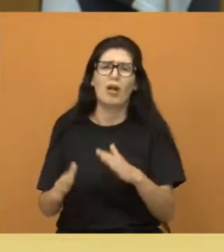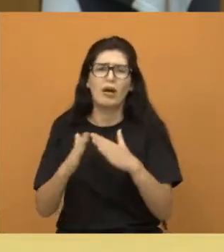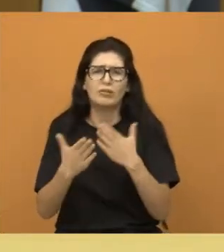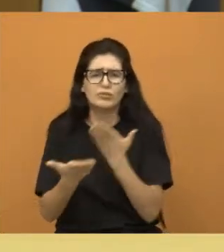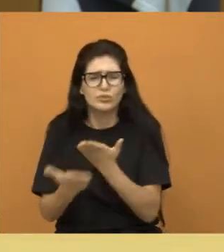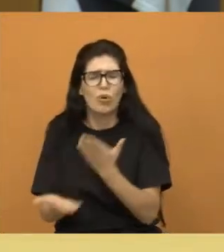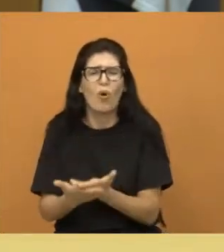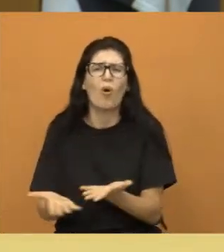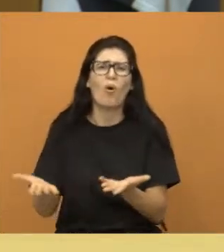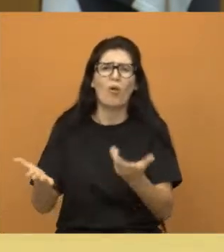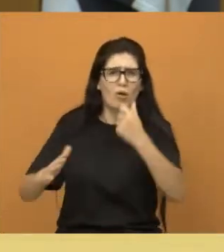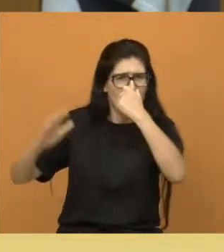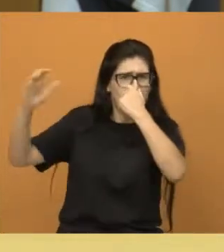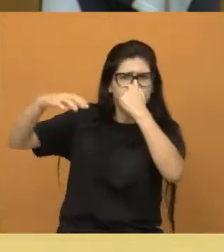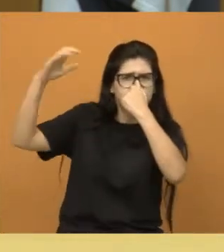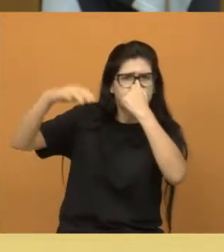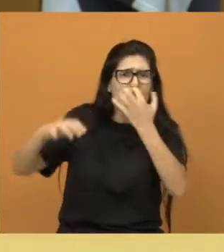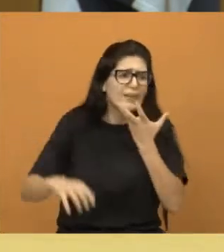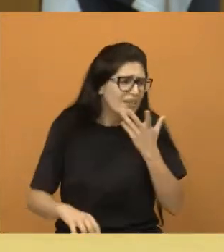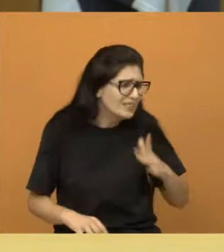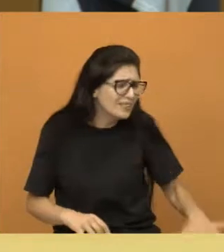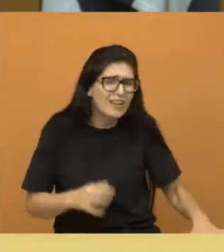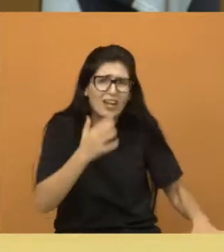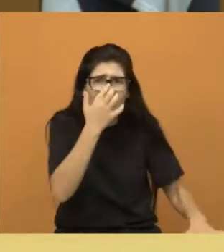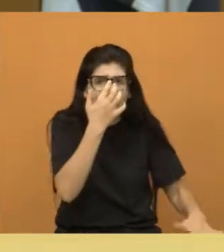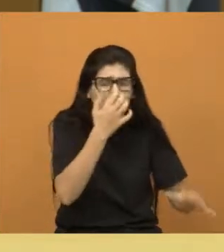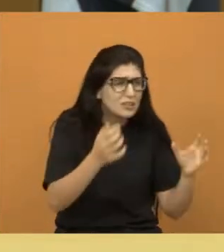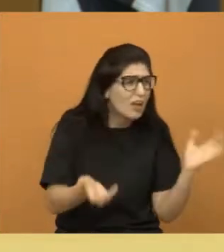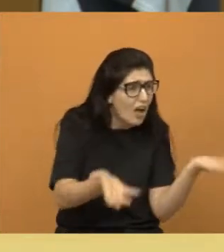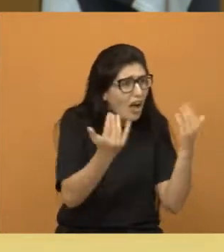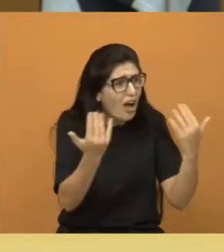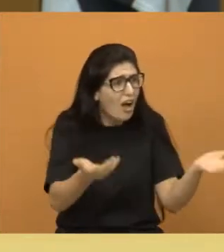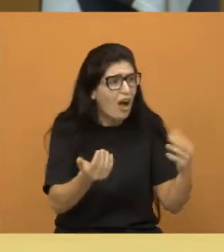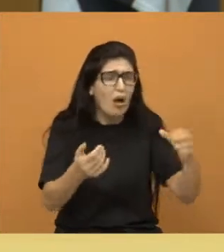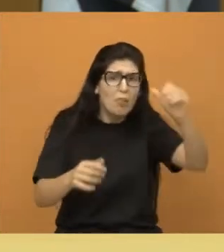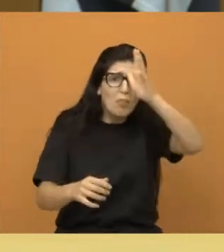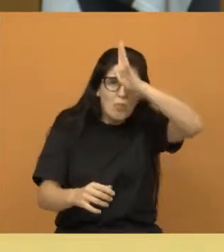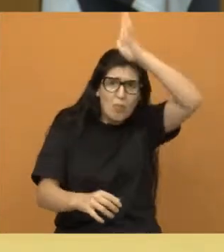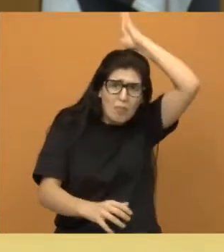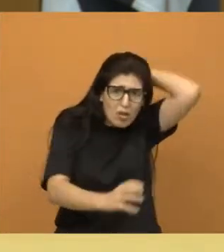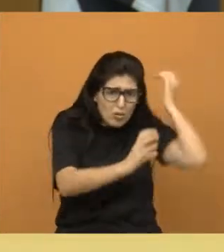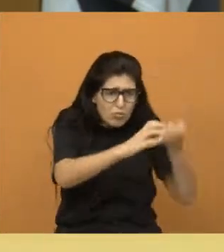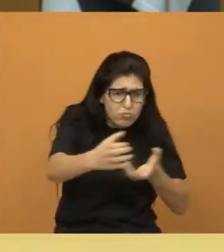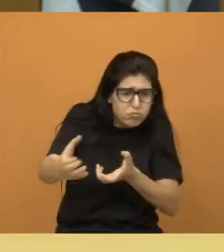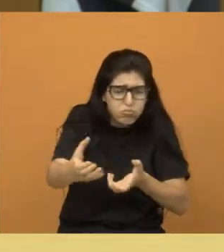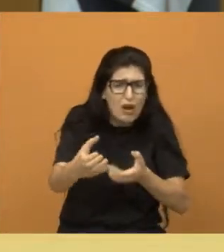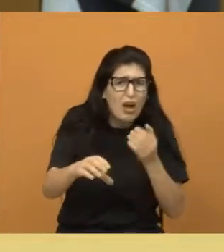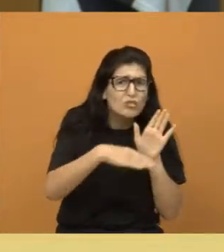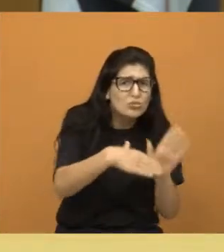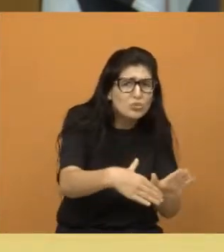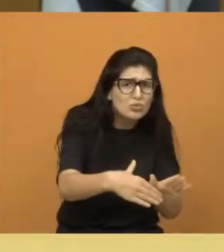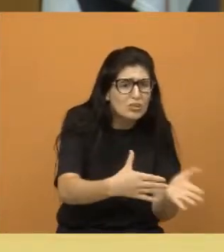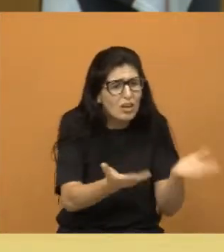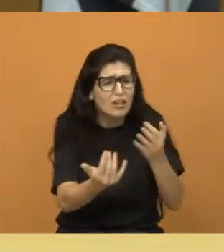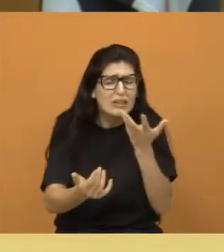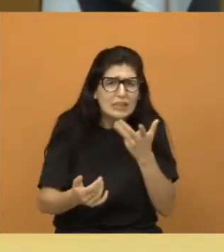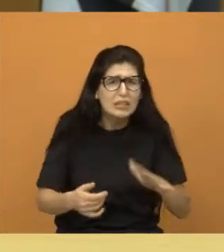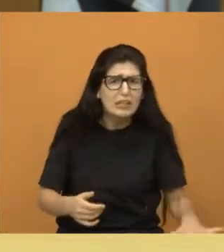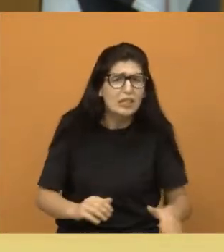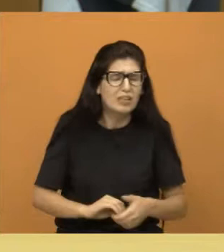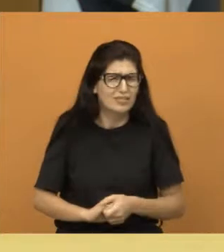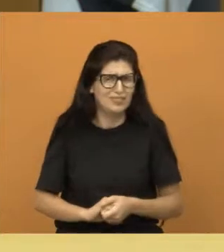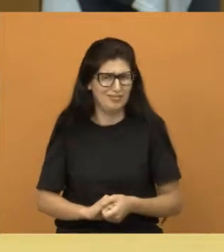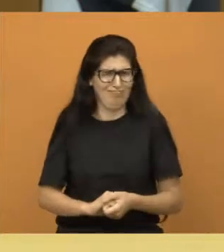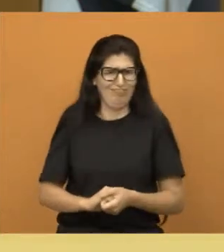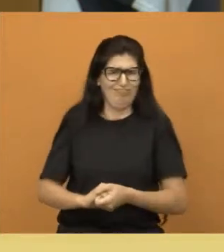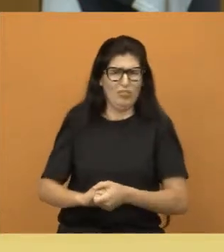jorrando água dentro, e as crianças têm que ser tiradas com um bombeiro da escola? Tem que parar o caminhão de bombeiro